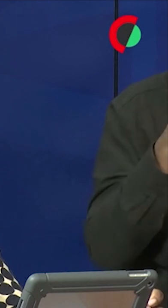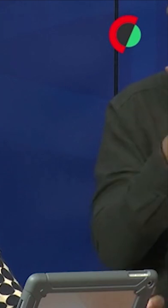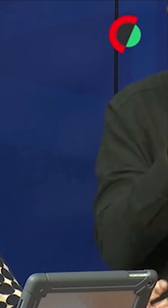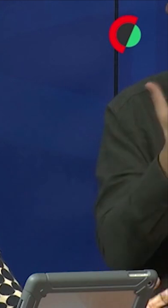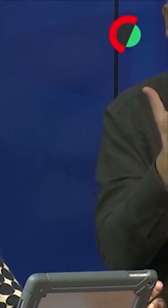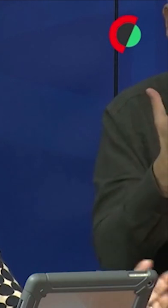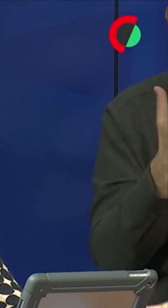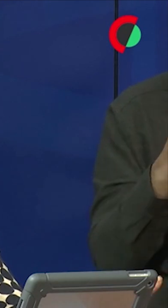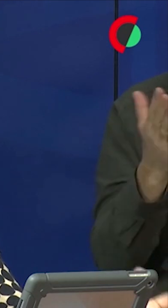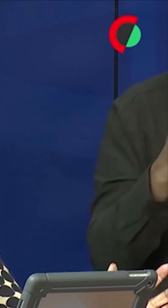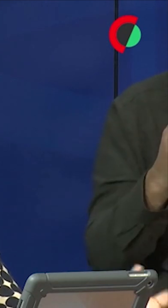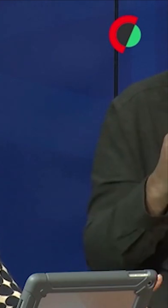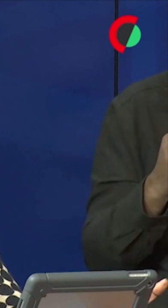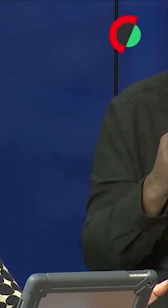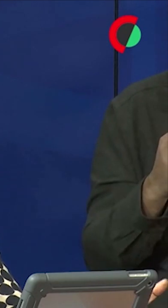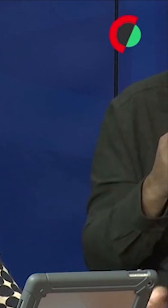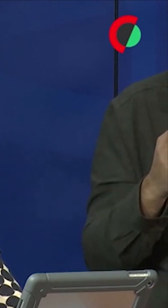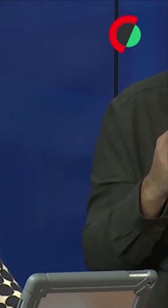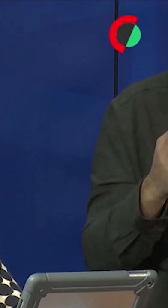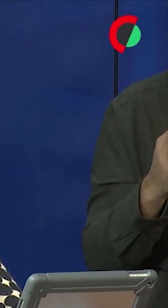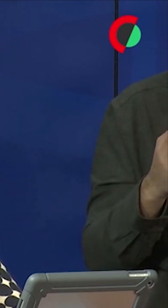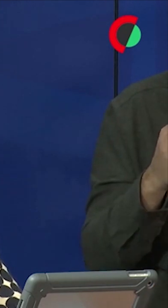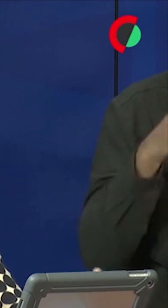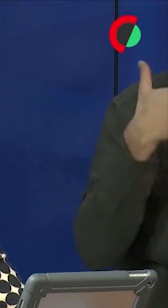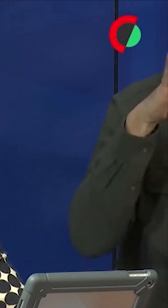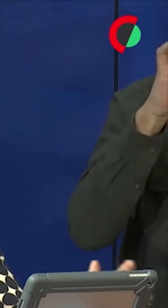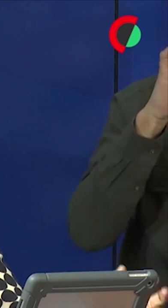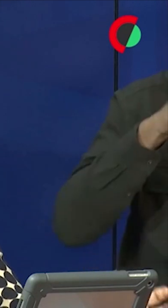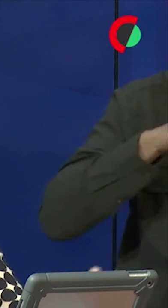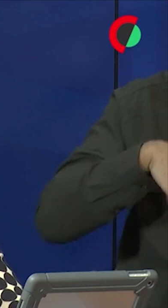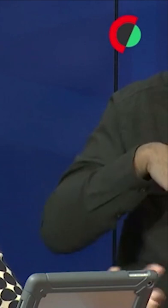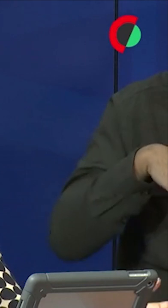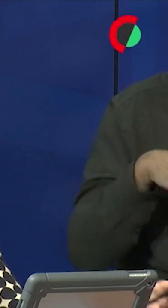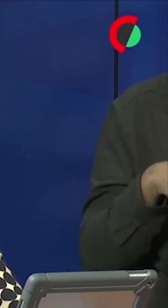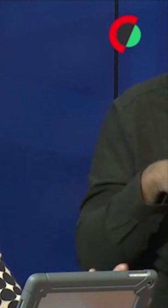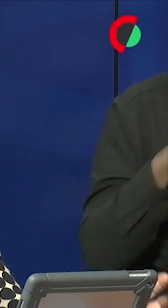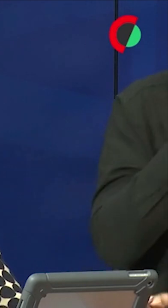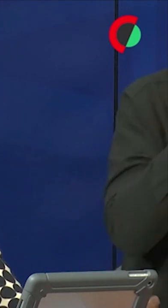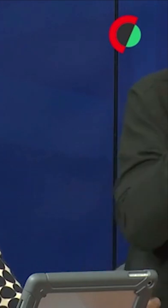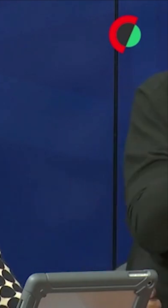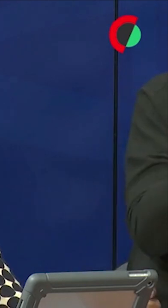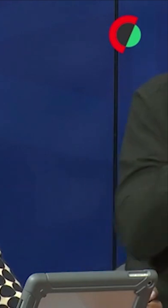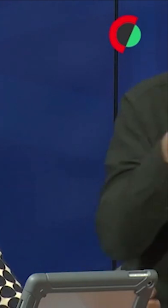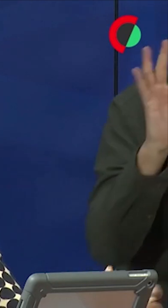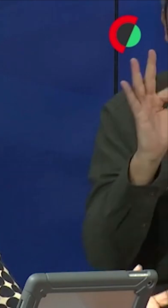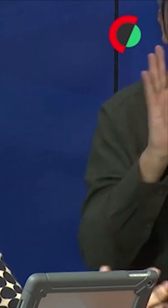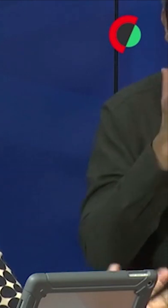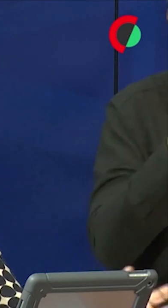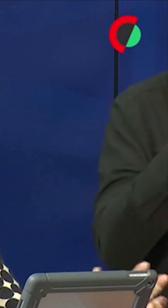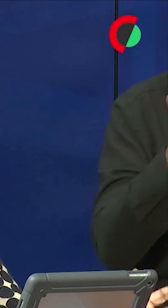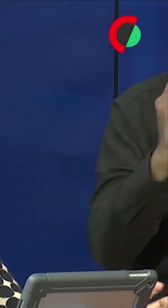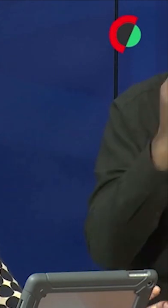basicamente 30 menores de 18 anos, entre os 18 e os 64 são 106 pessoas